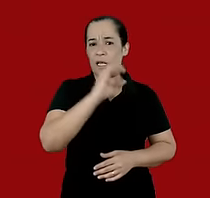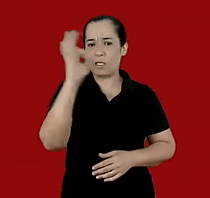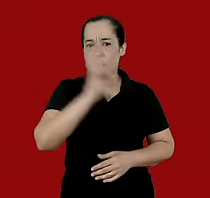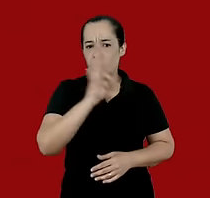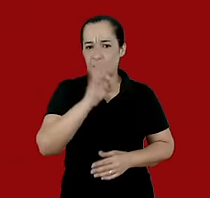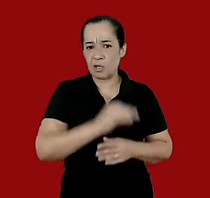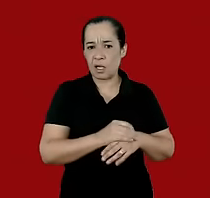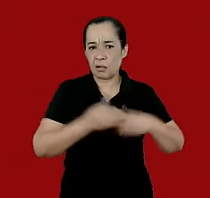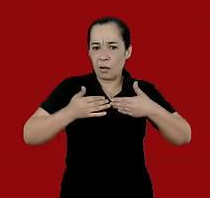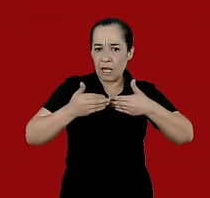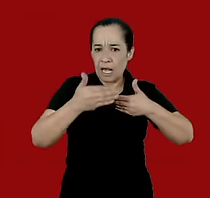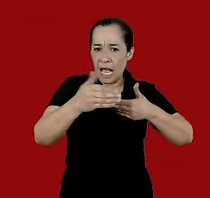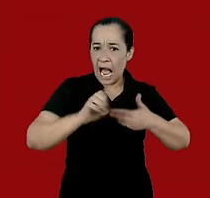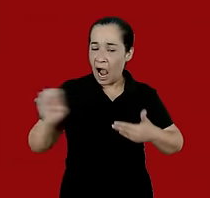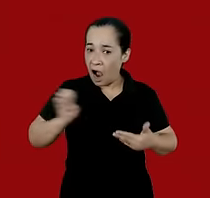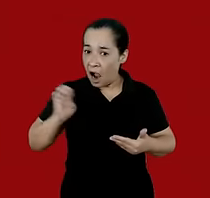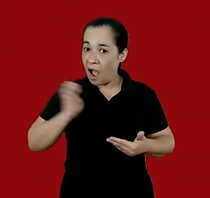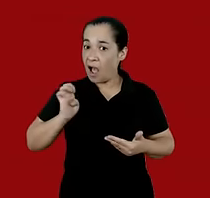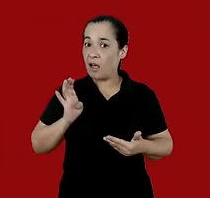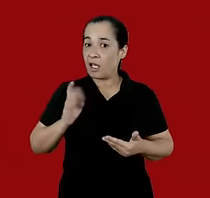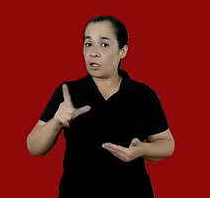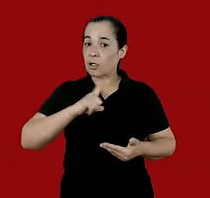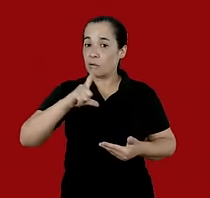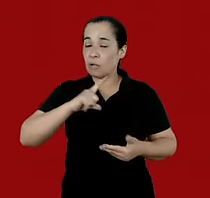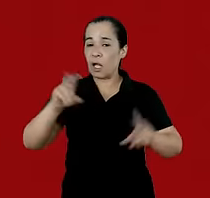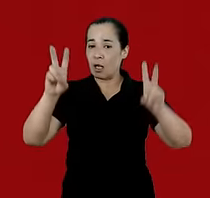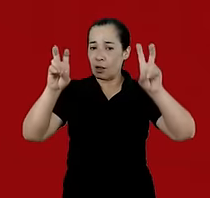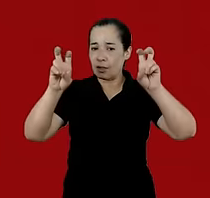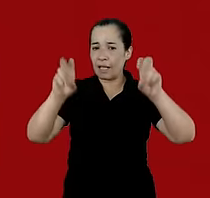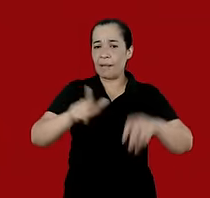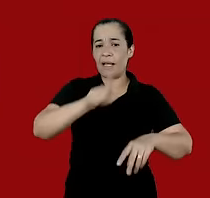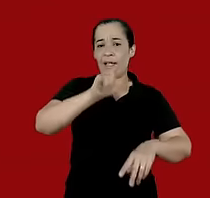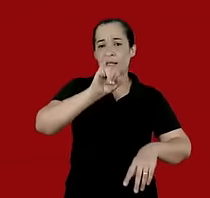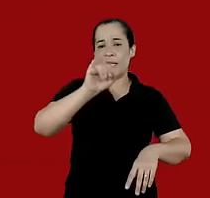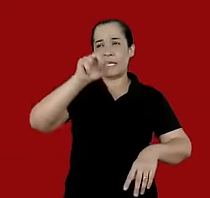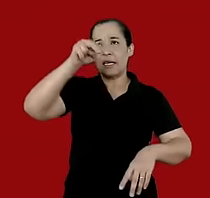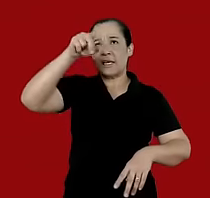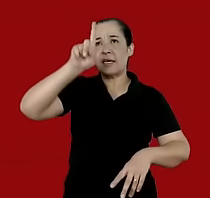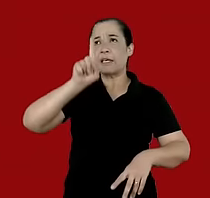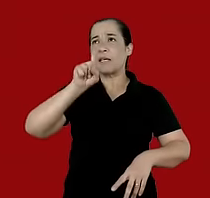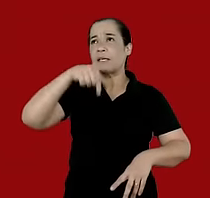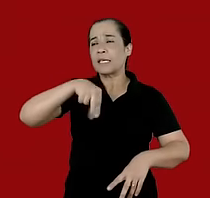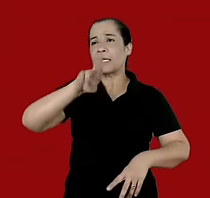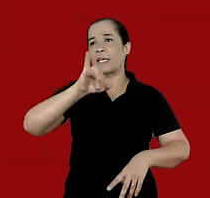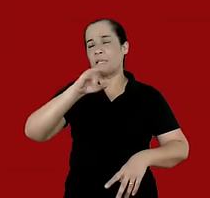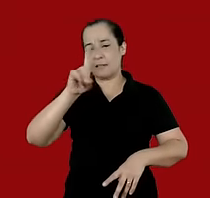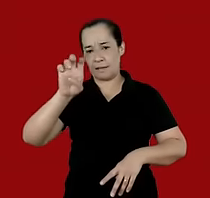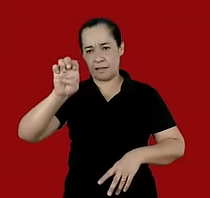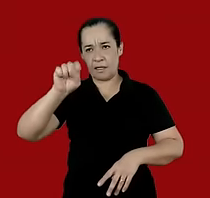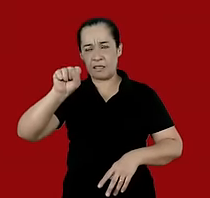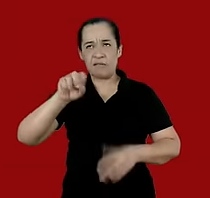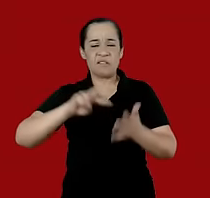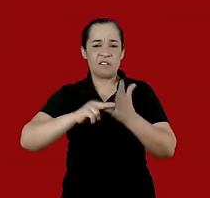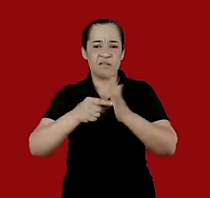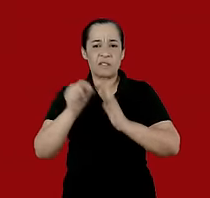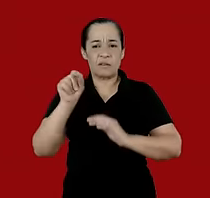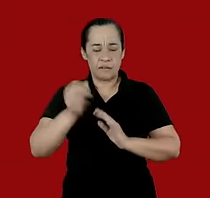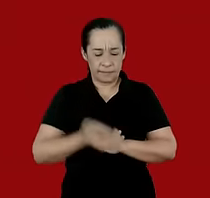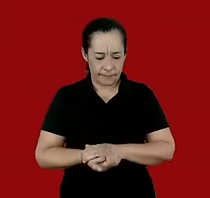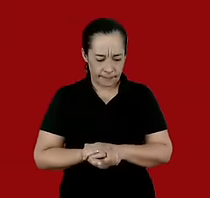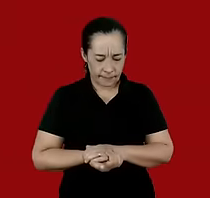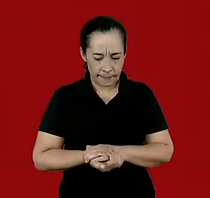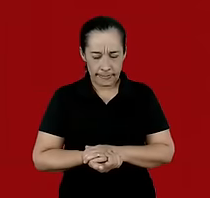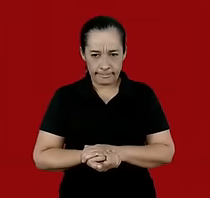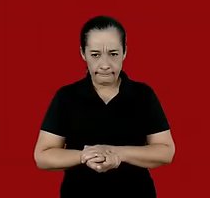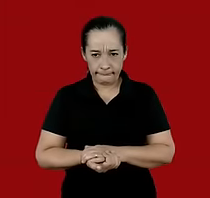alto então a gente tem um tema de liquidez aqui o que que isso significa no final das contas né Eh significa que a gente tem um